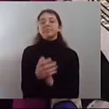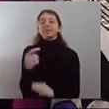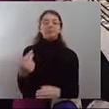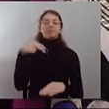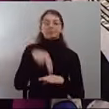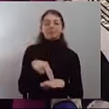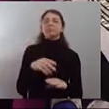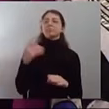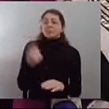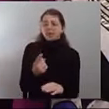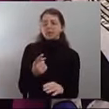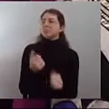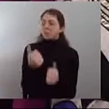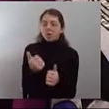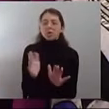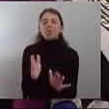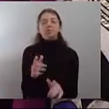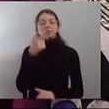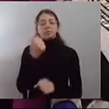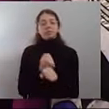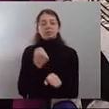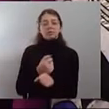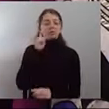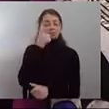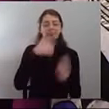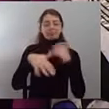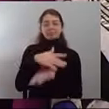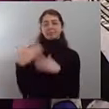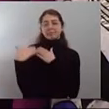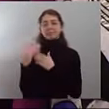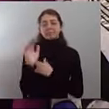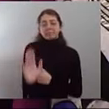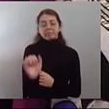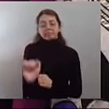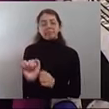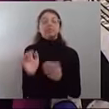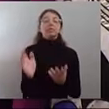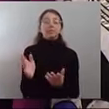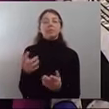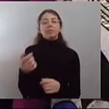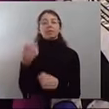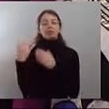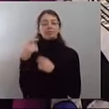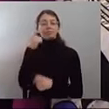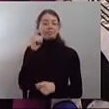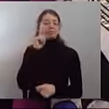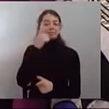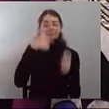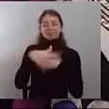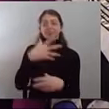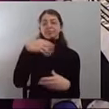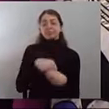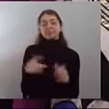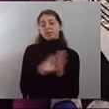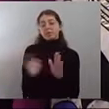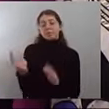estar. Os serviços da proteção civil estão na sua dependência. O senhor é a autoridade municipal de proteção civil, como manda a lei. Era obrigatório, por